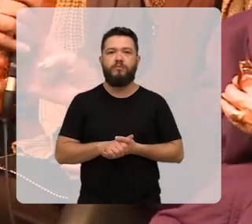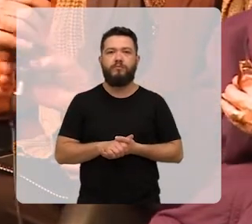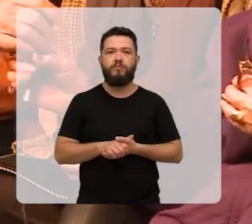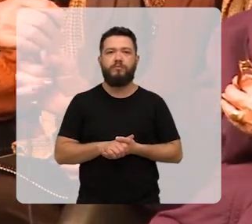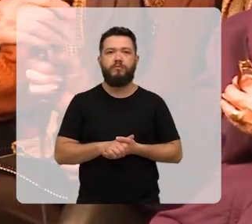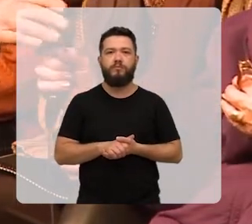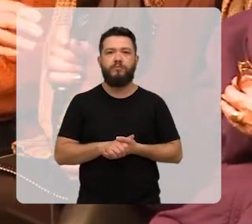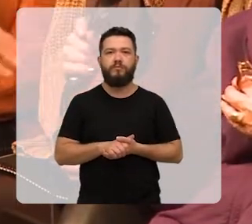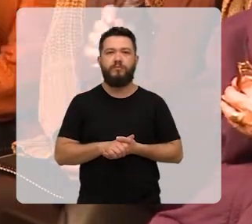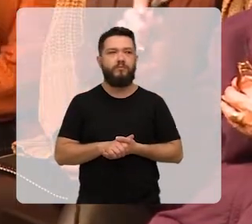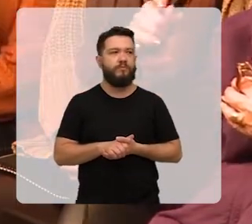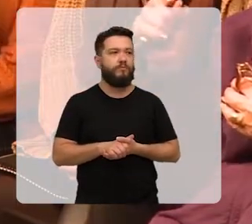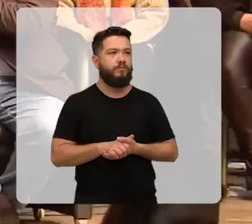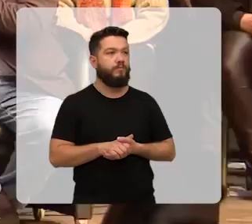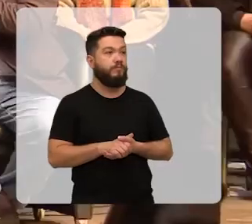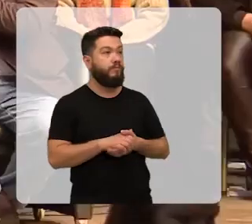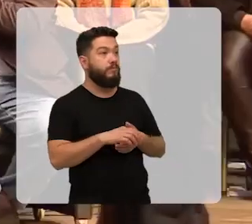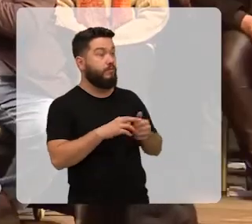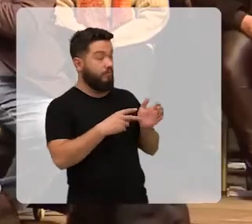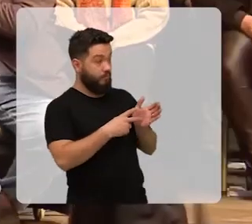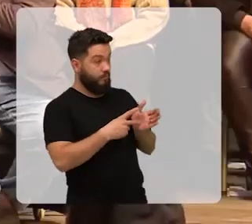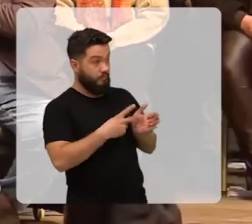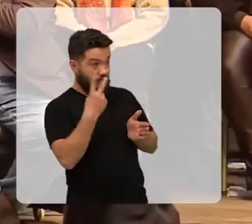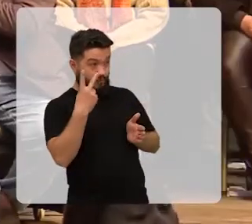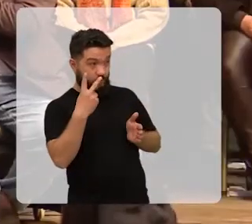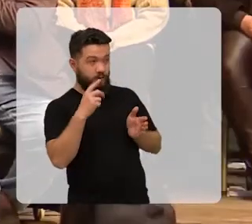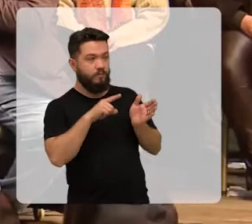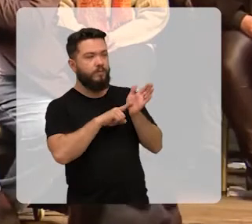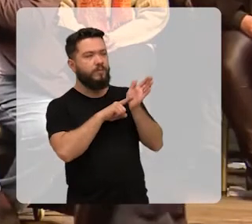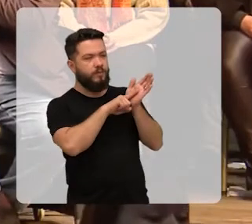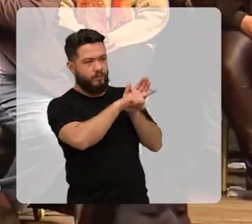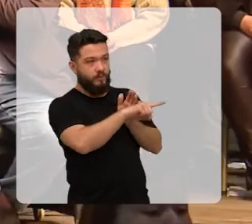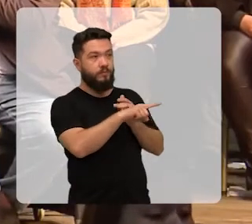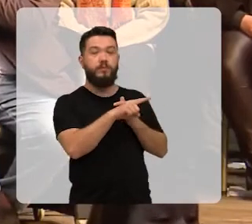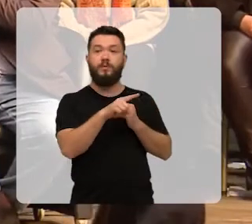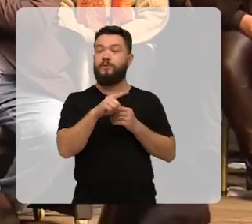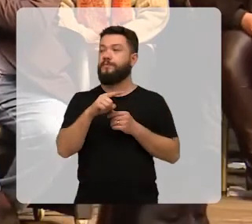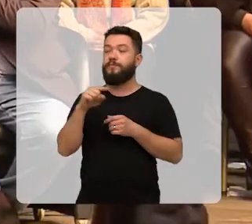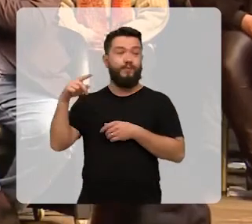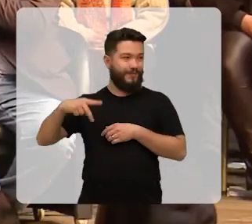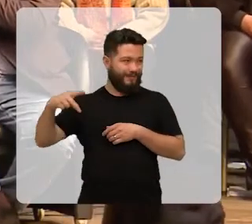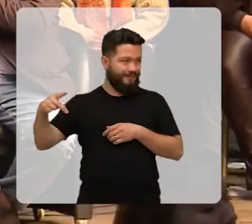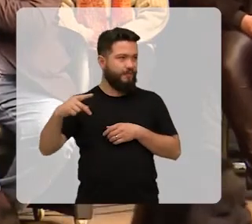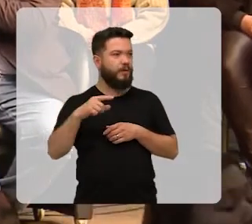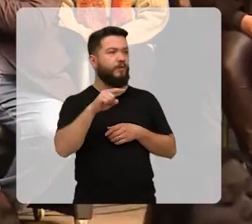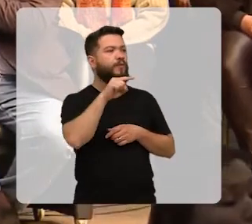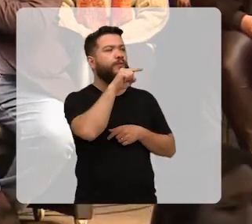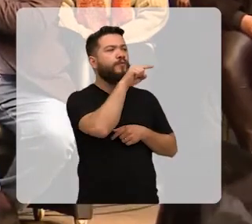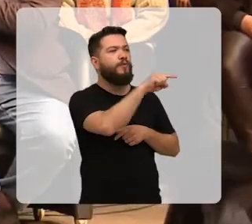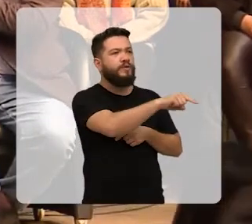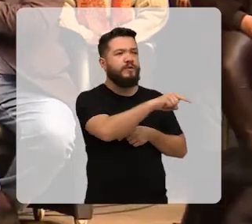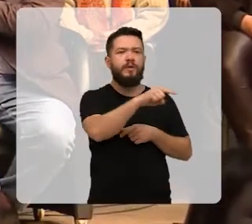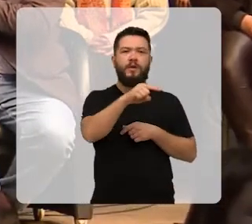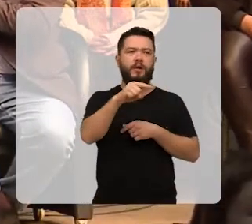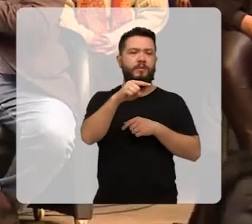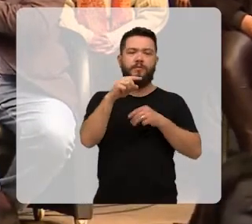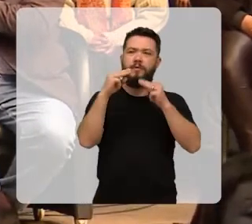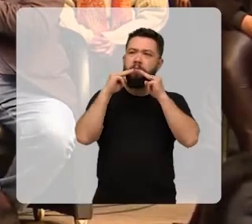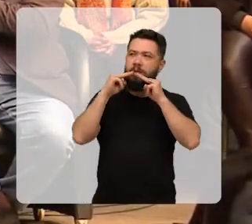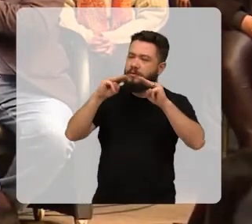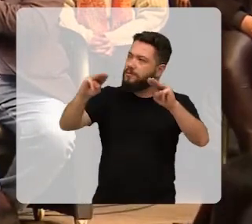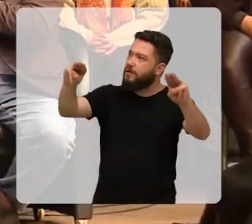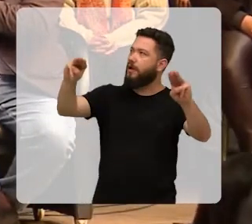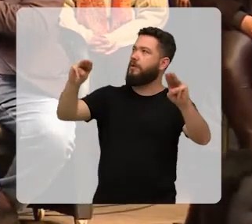e uma segunda pergunta feita pelo professor que mensagem a senhora poderia dar para os educadores os